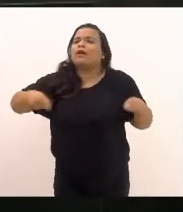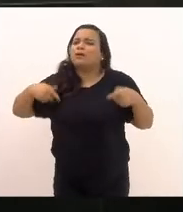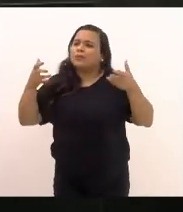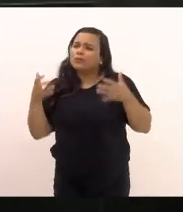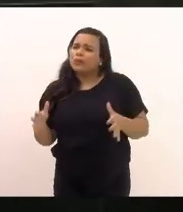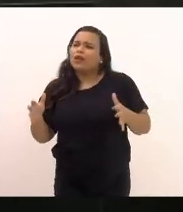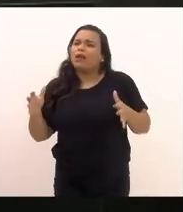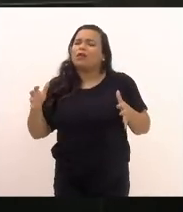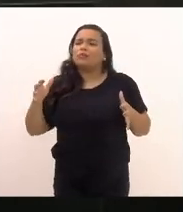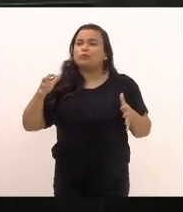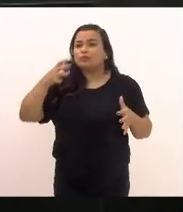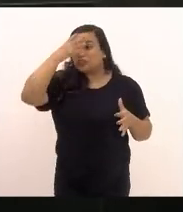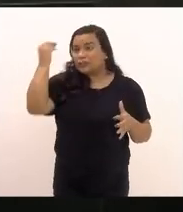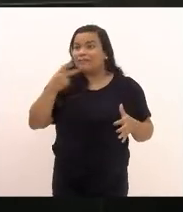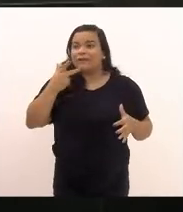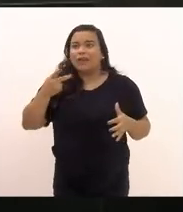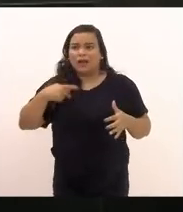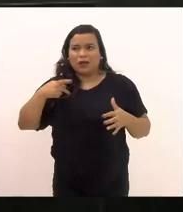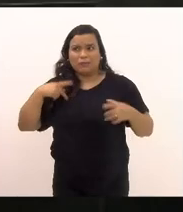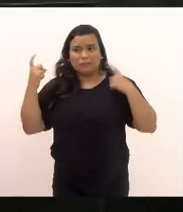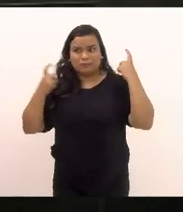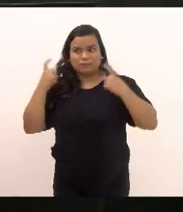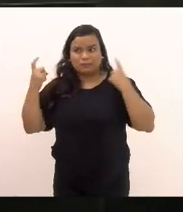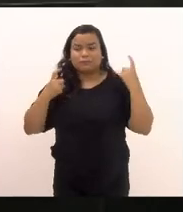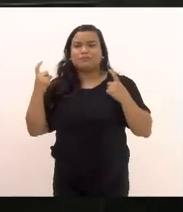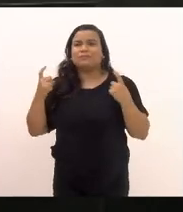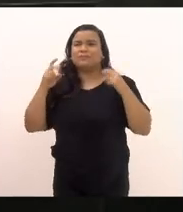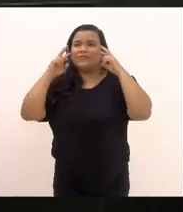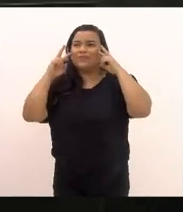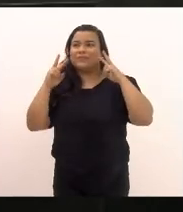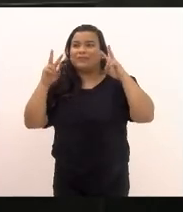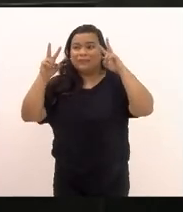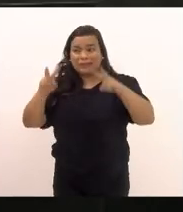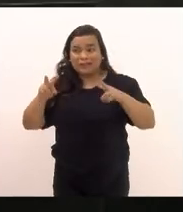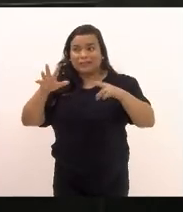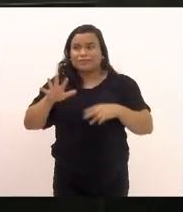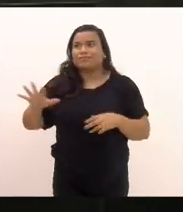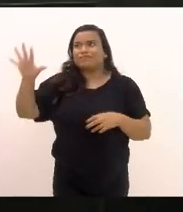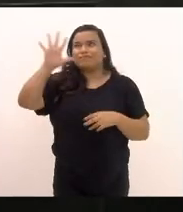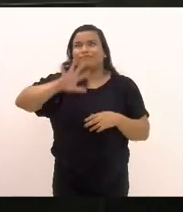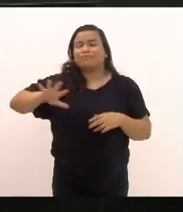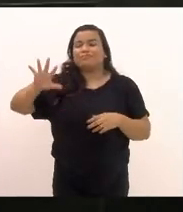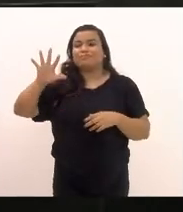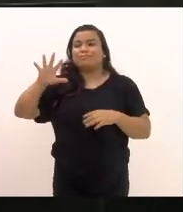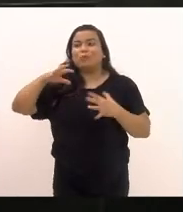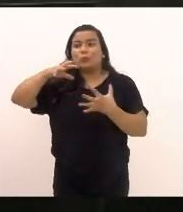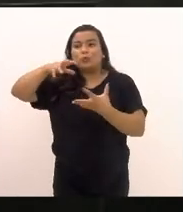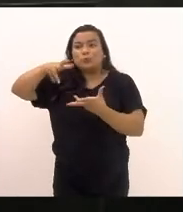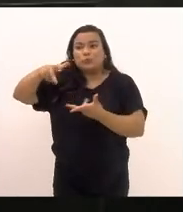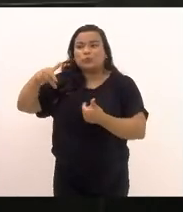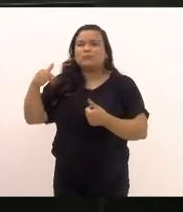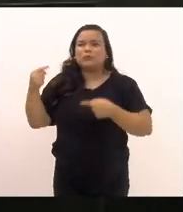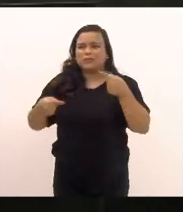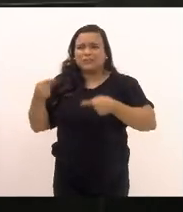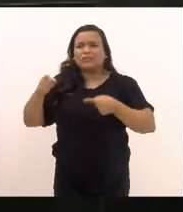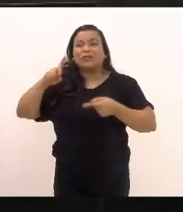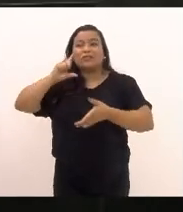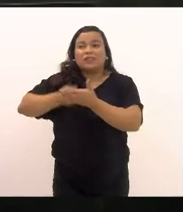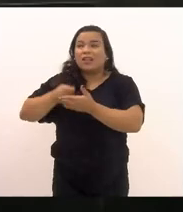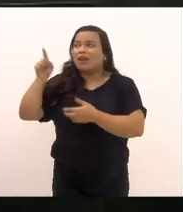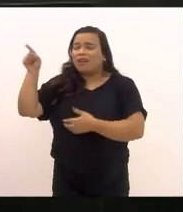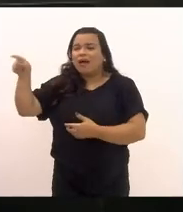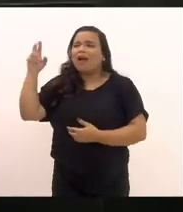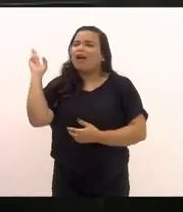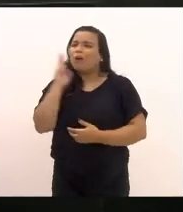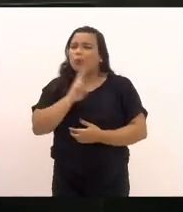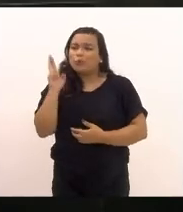minha preocupação no cenário da geopolítica mundial, com essa decisão da Rússia